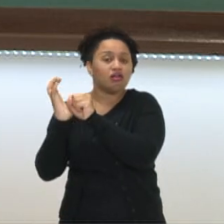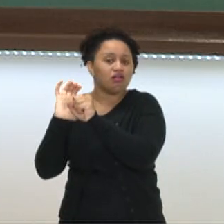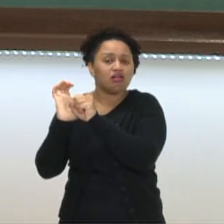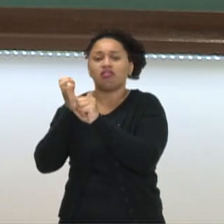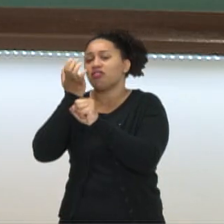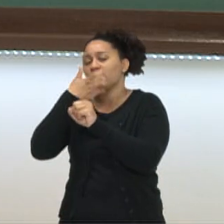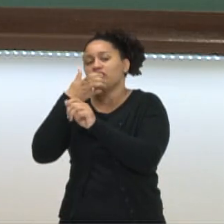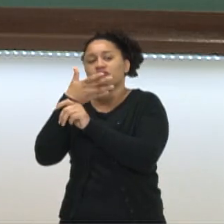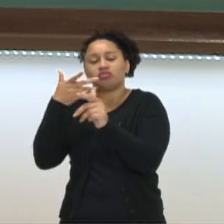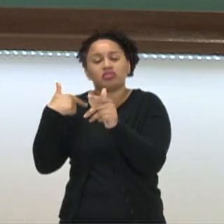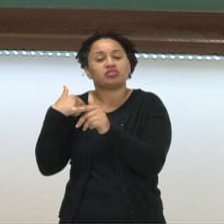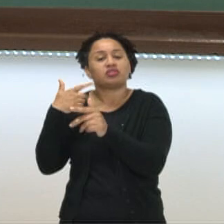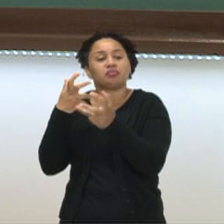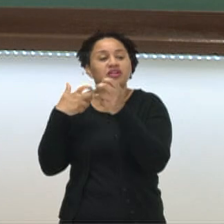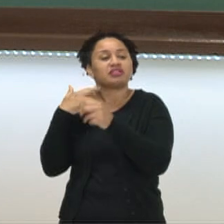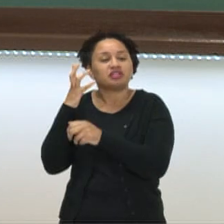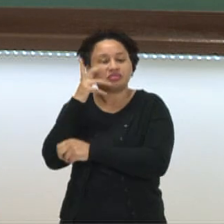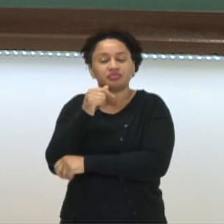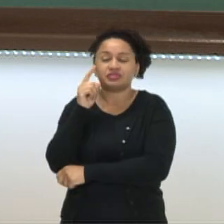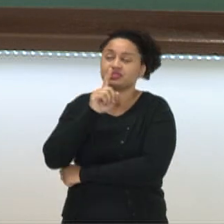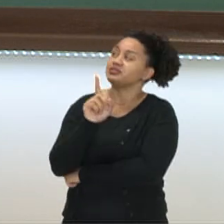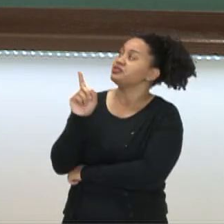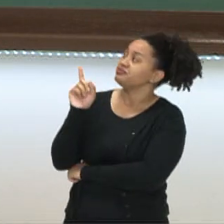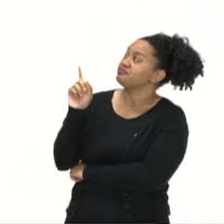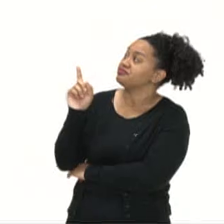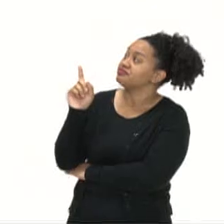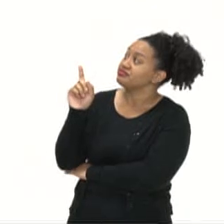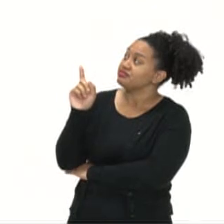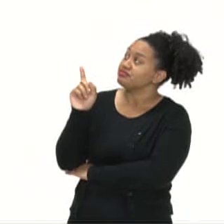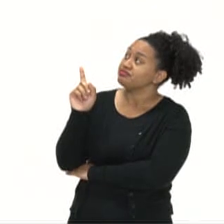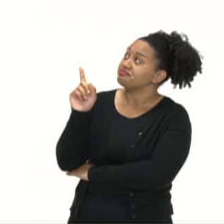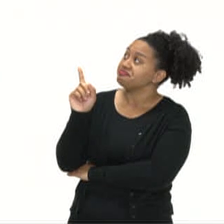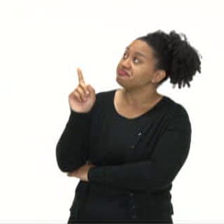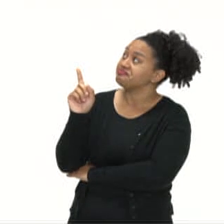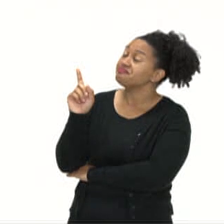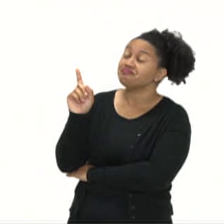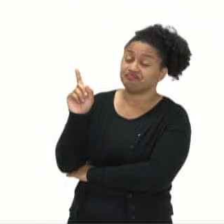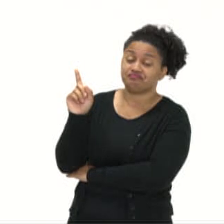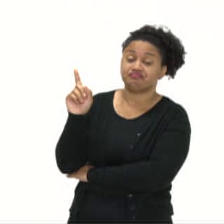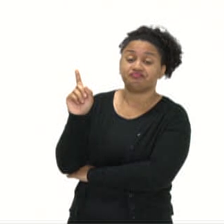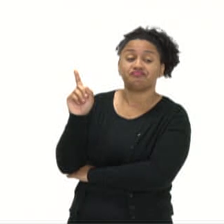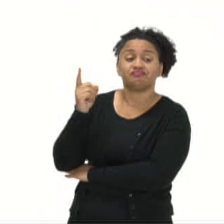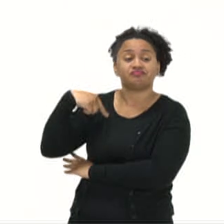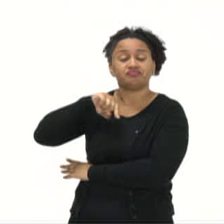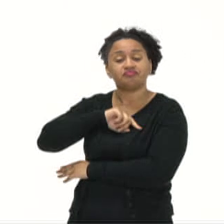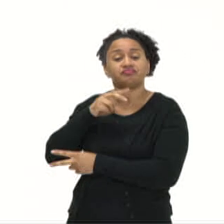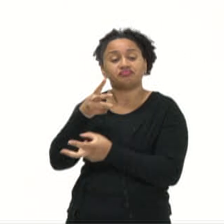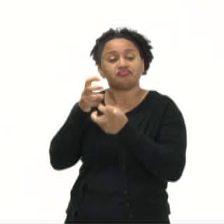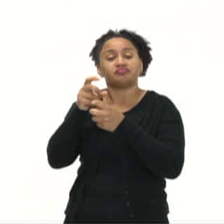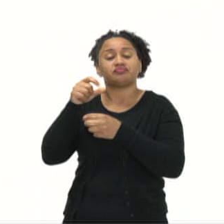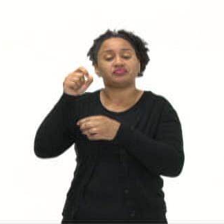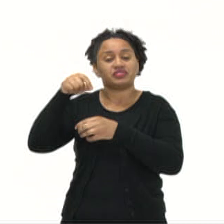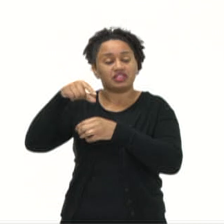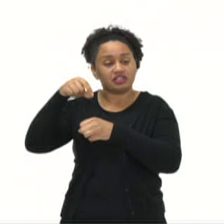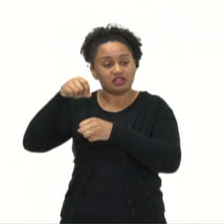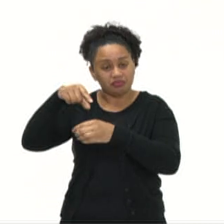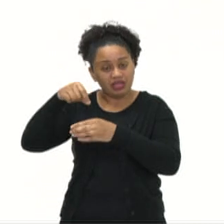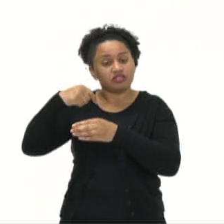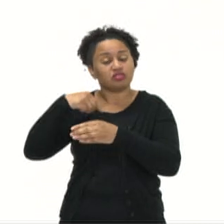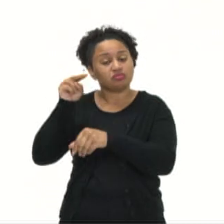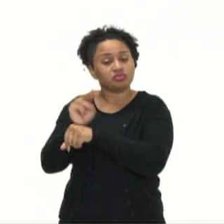que obra maravilhosa. Nós percebemos a semente então ali protegida pelo